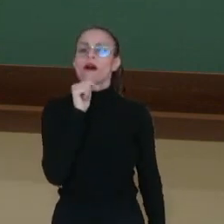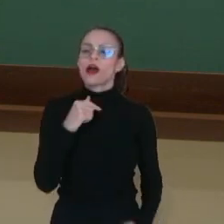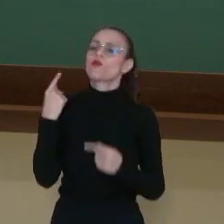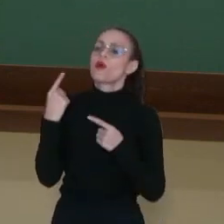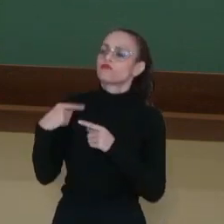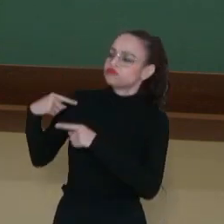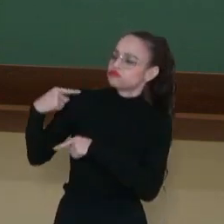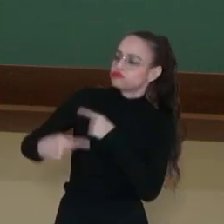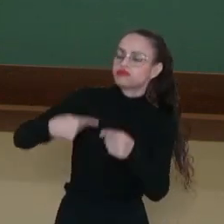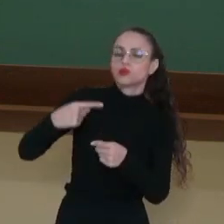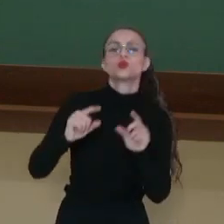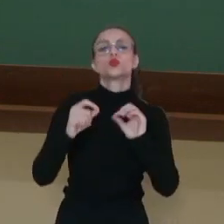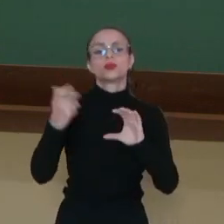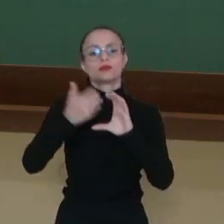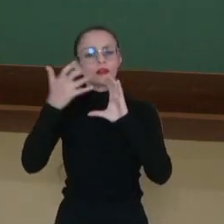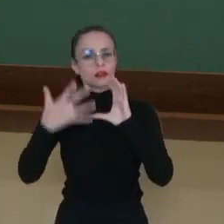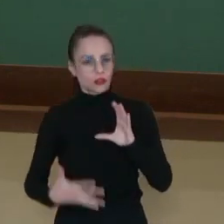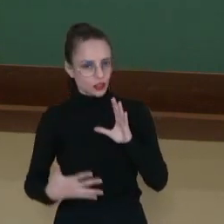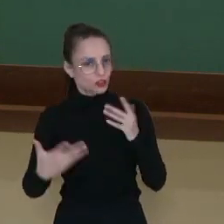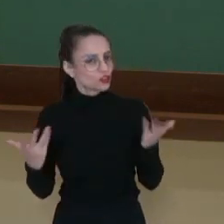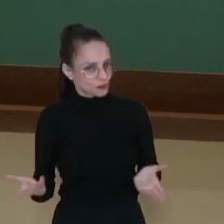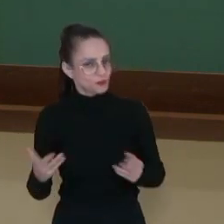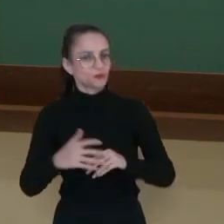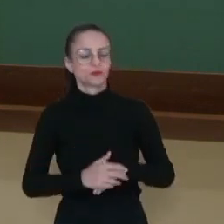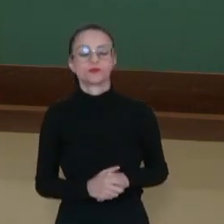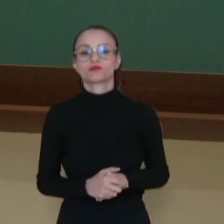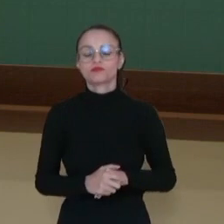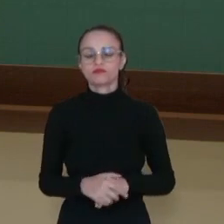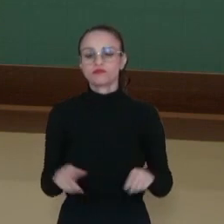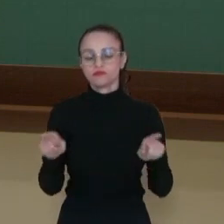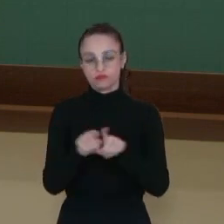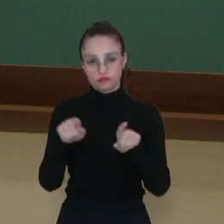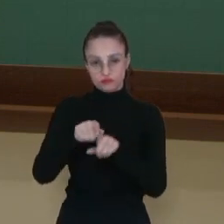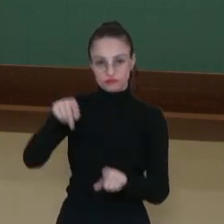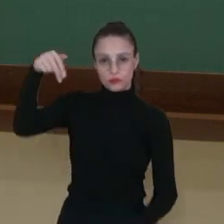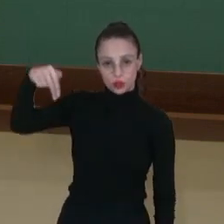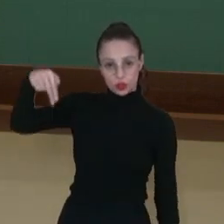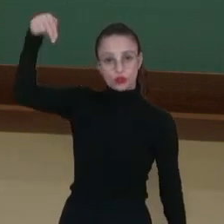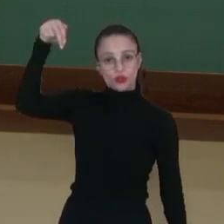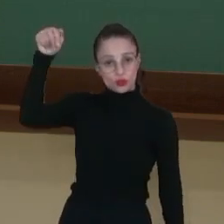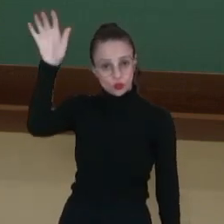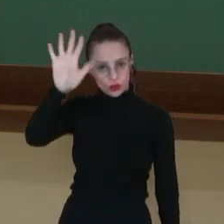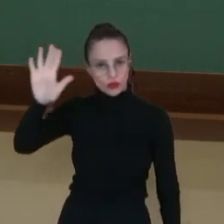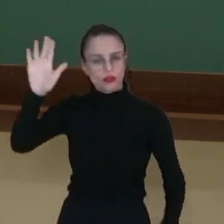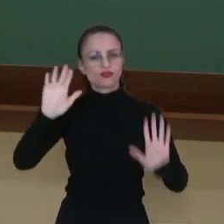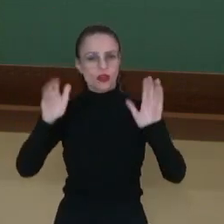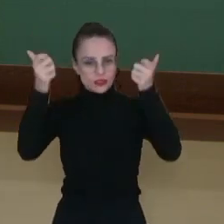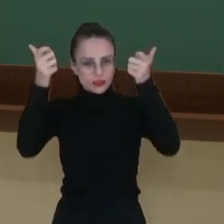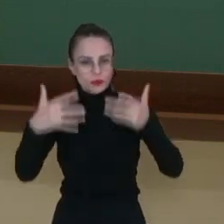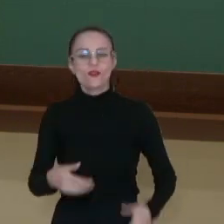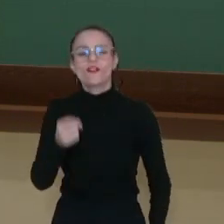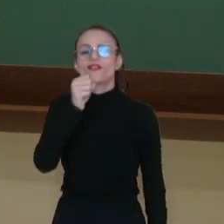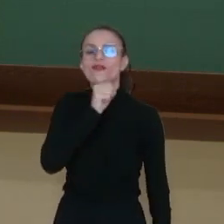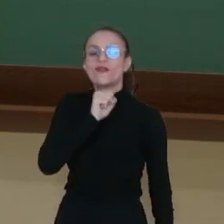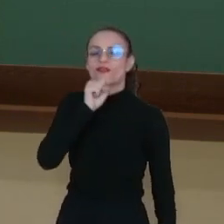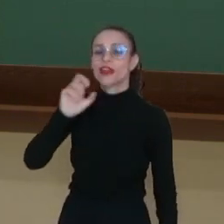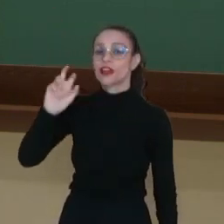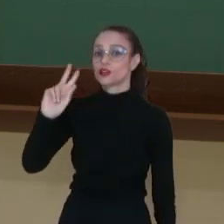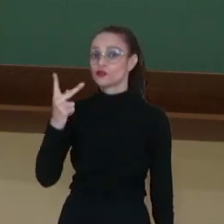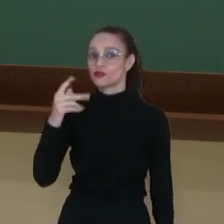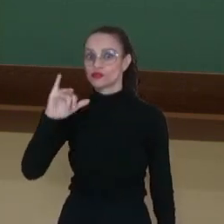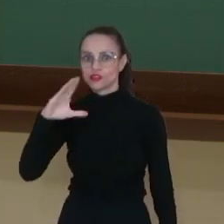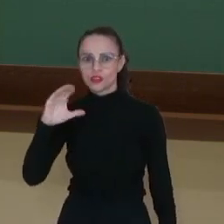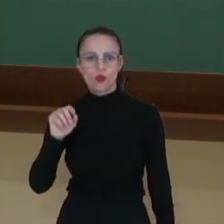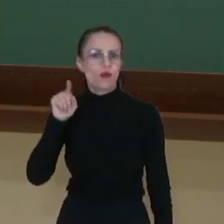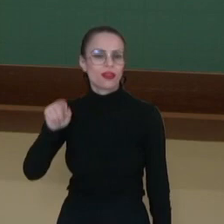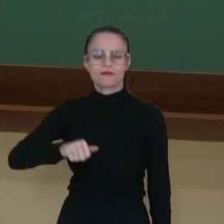Você identifica essas características? E aí vamos pensar no Nordeste. Já falamos aqui do Velho Chico, que é um dos